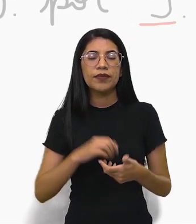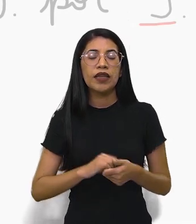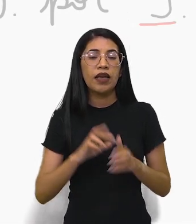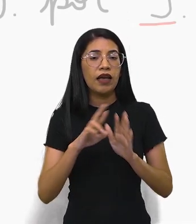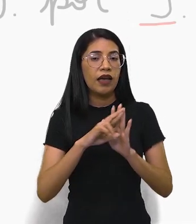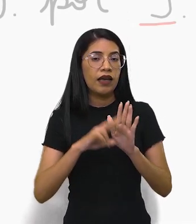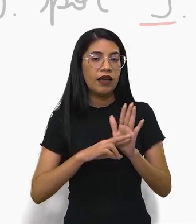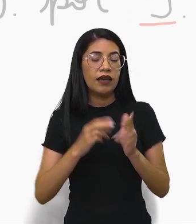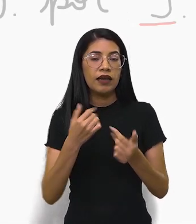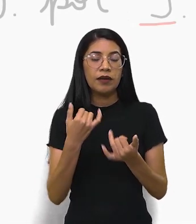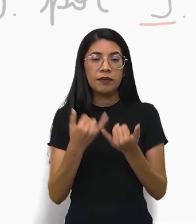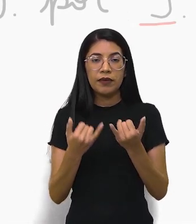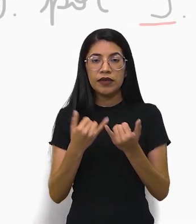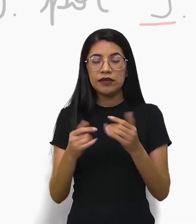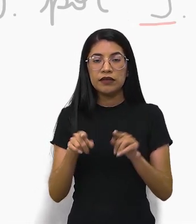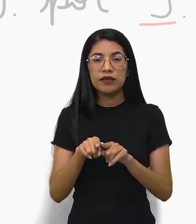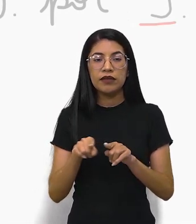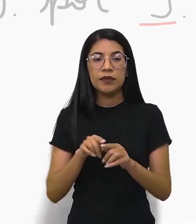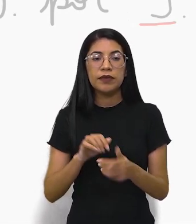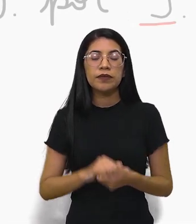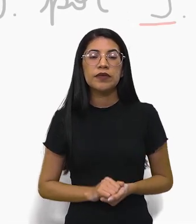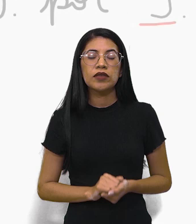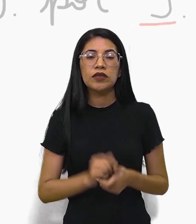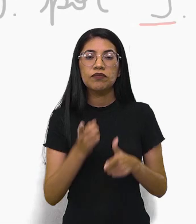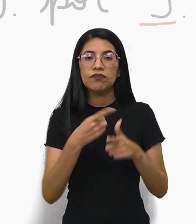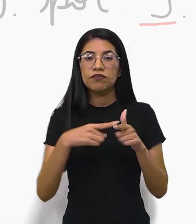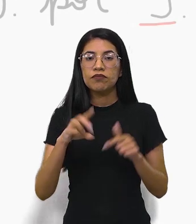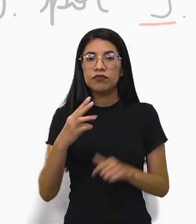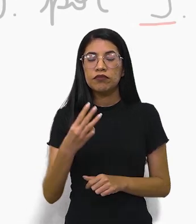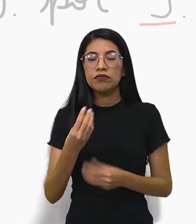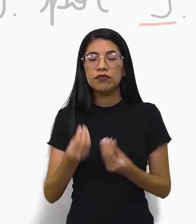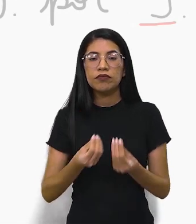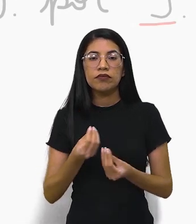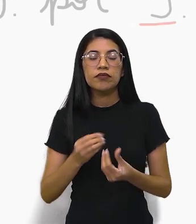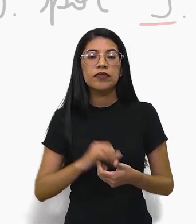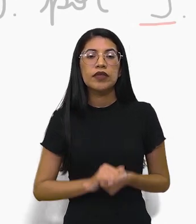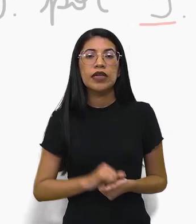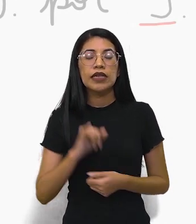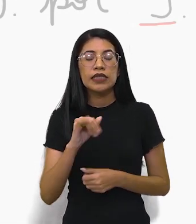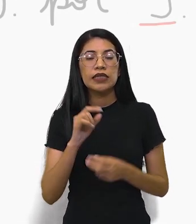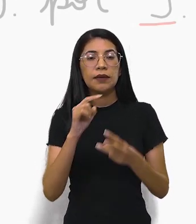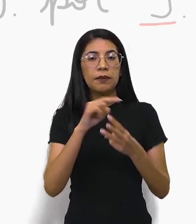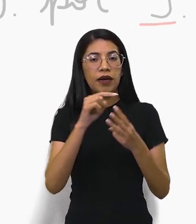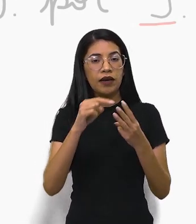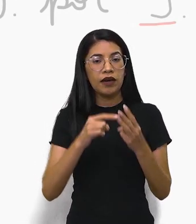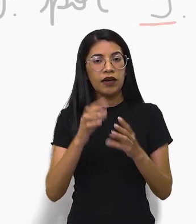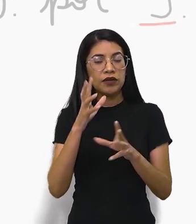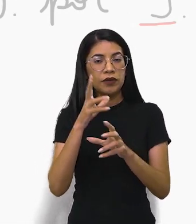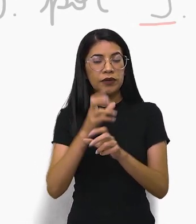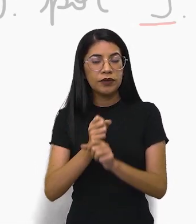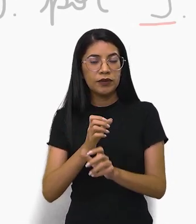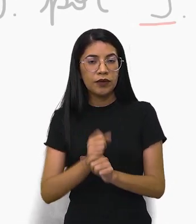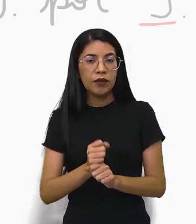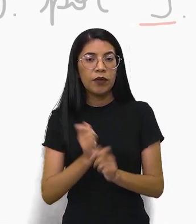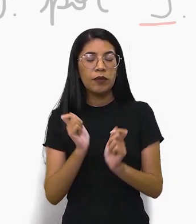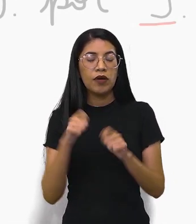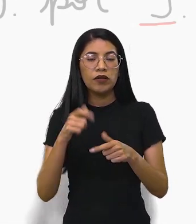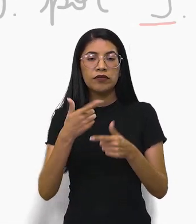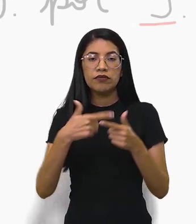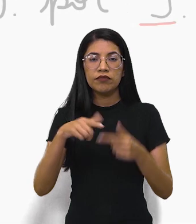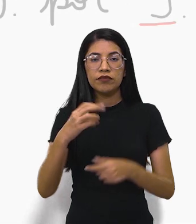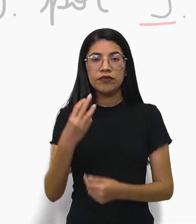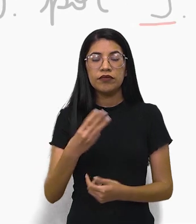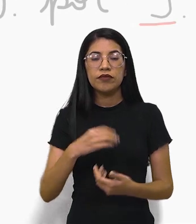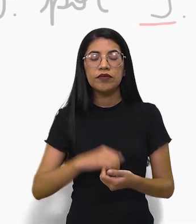é parecida. Quando é divisível por 3, é quando a soma dos dígitos é divisível por 3.